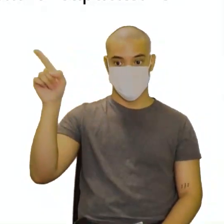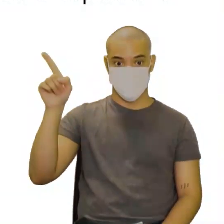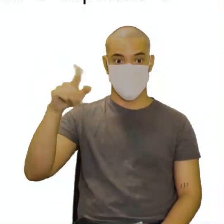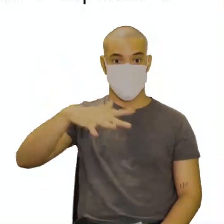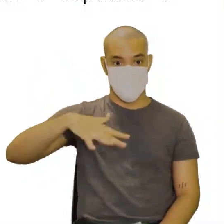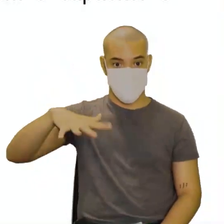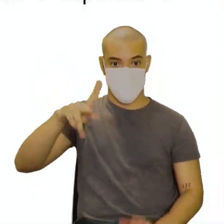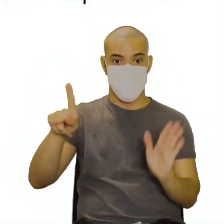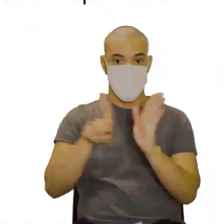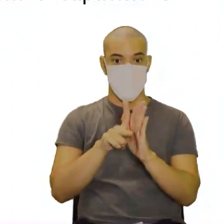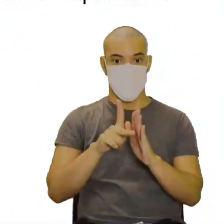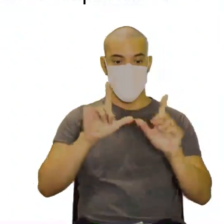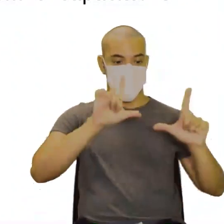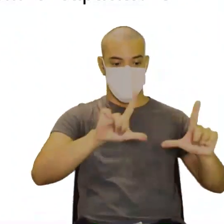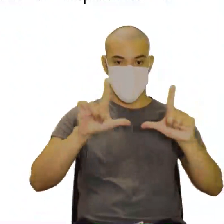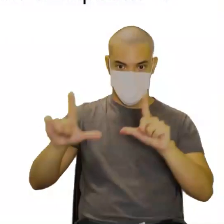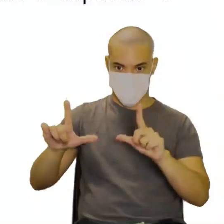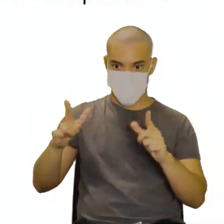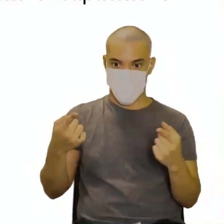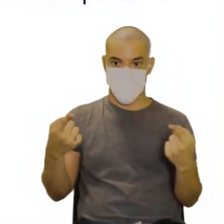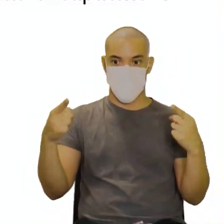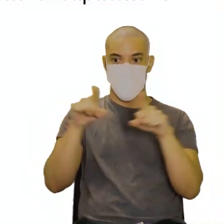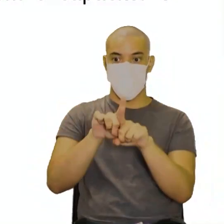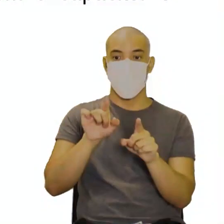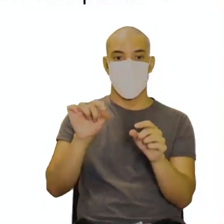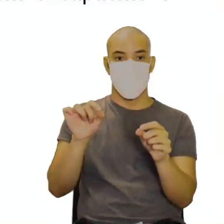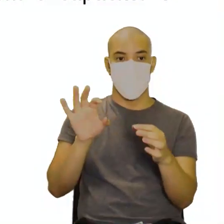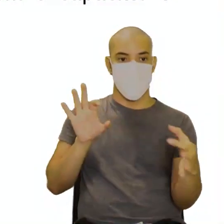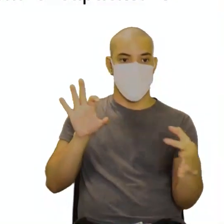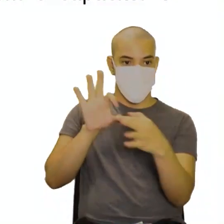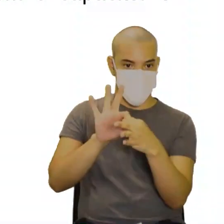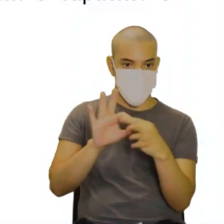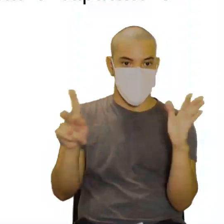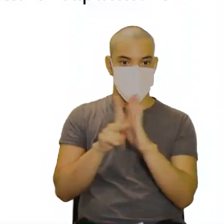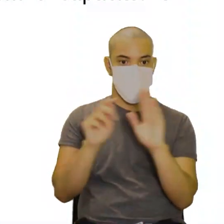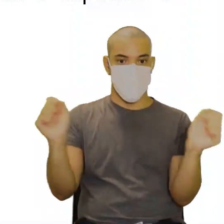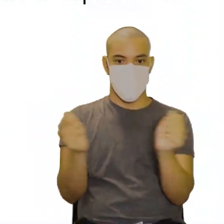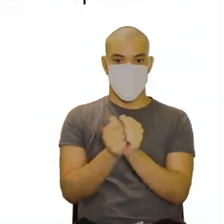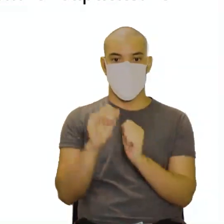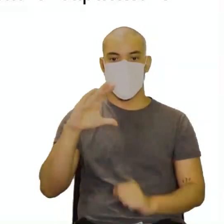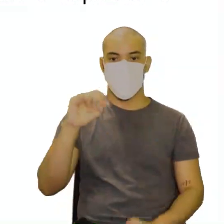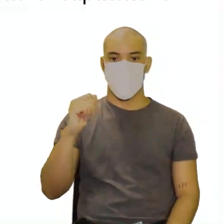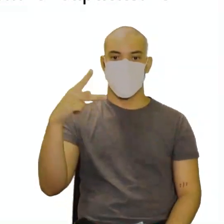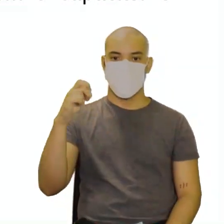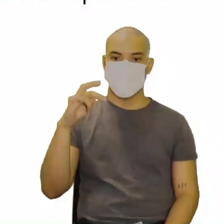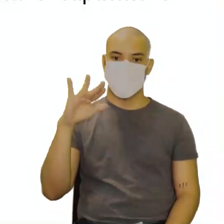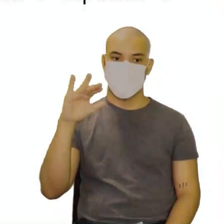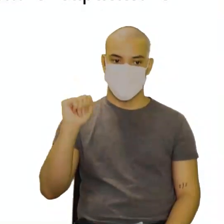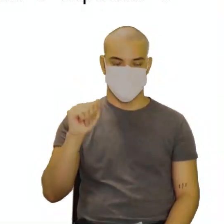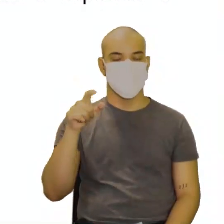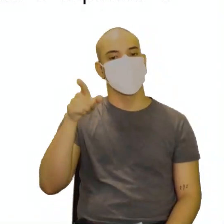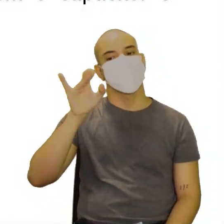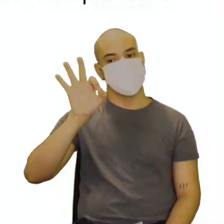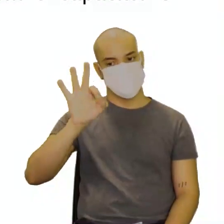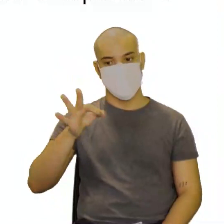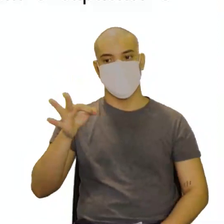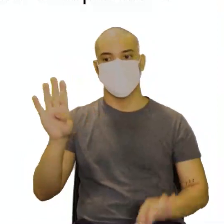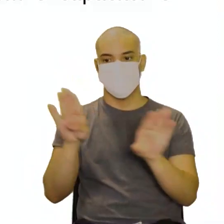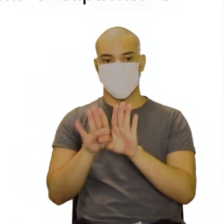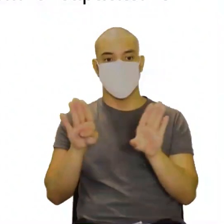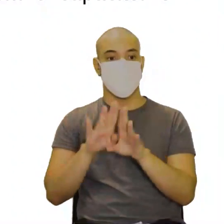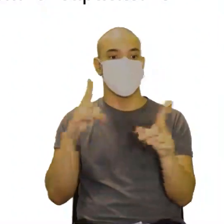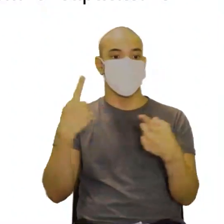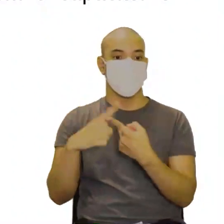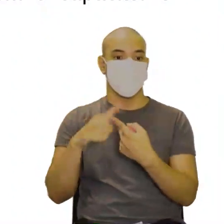placas paralelas que compõem o capacitor é diretamente proporcional à capacitância. Pessoal, é correto porque está aqui,